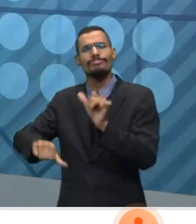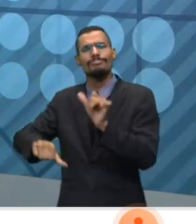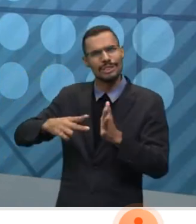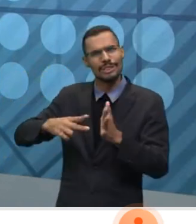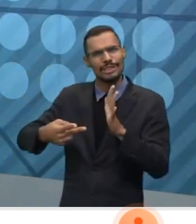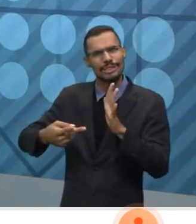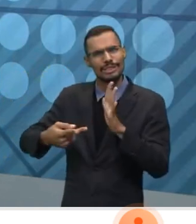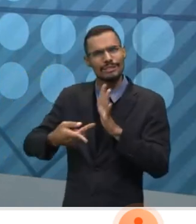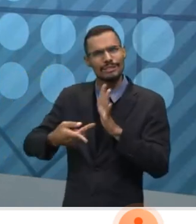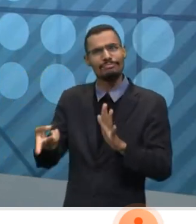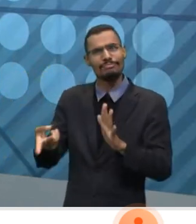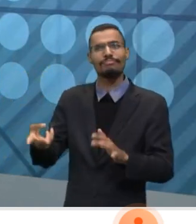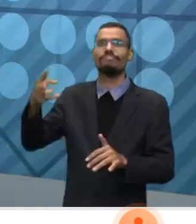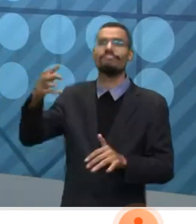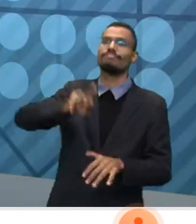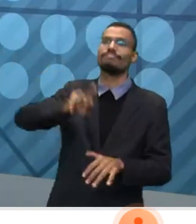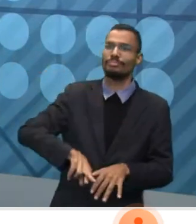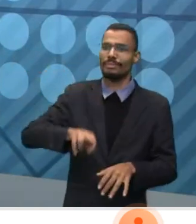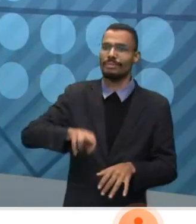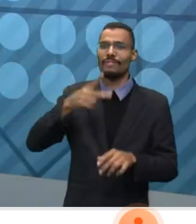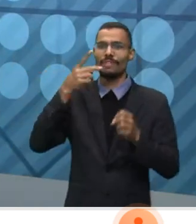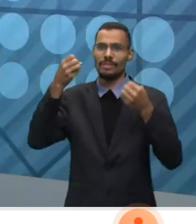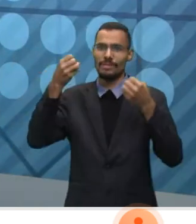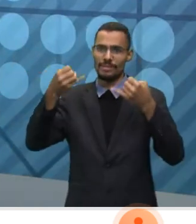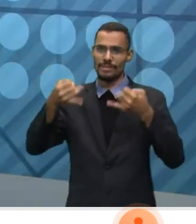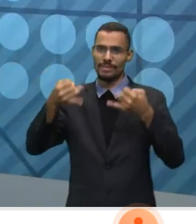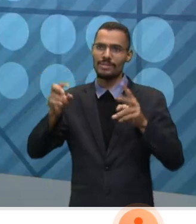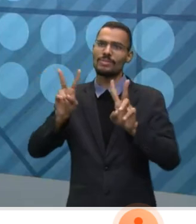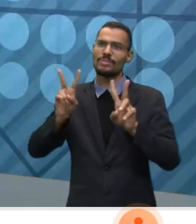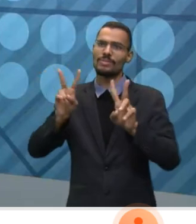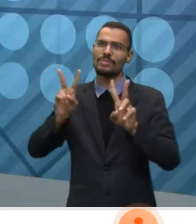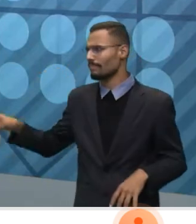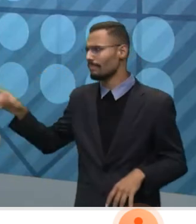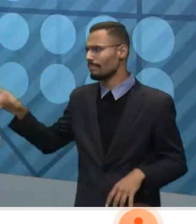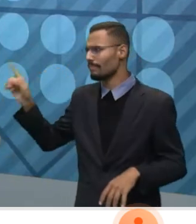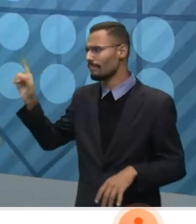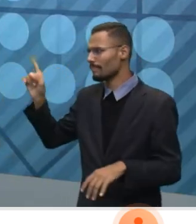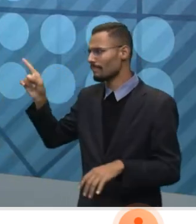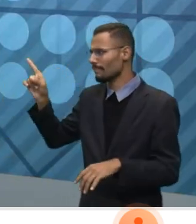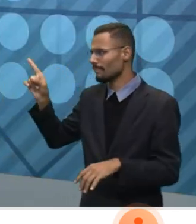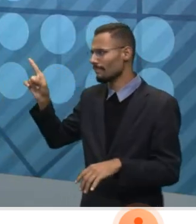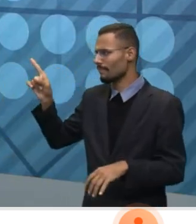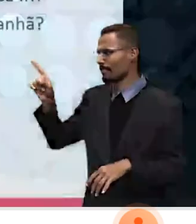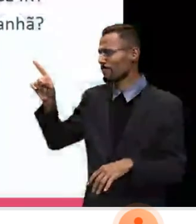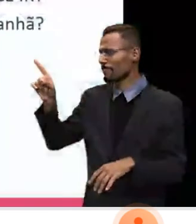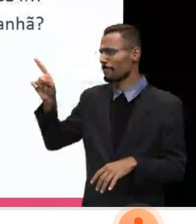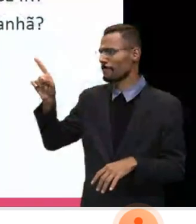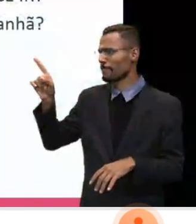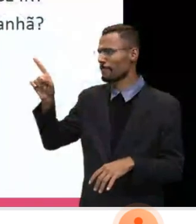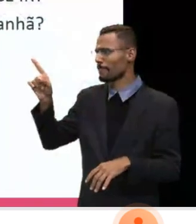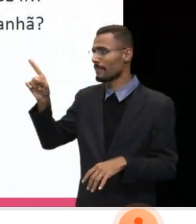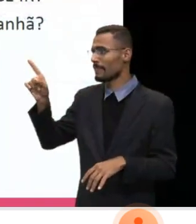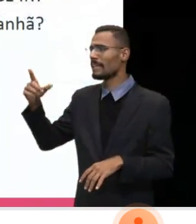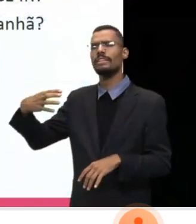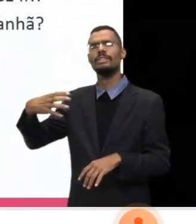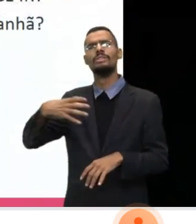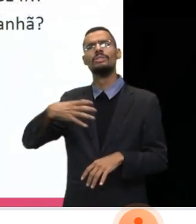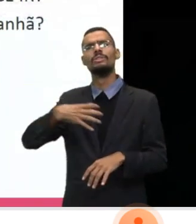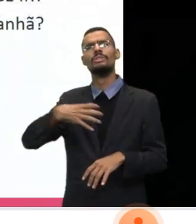oposto do que ela estava querendo dizer, tá? Então, lá no quadro, nós temos agora os tipos de